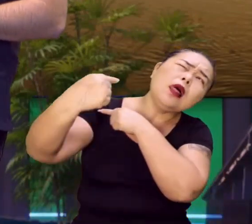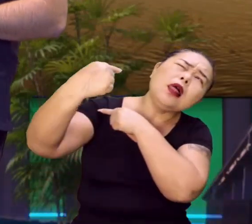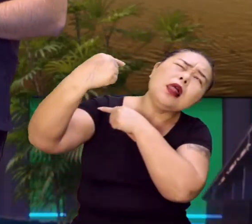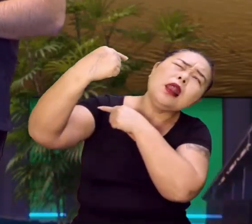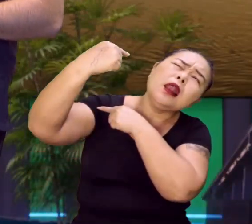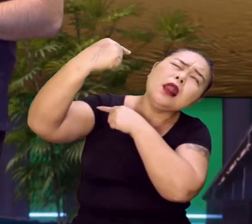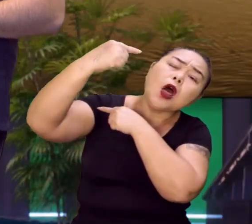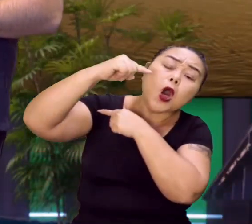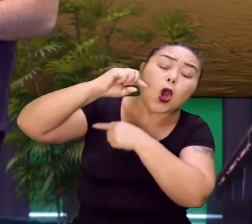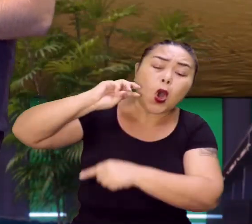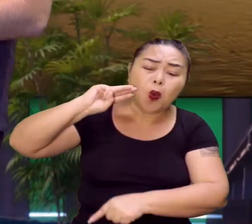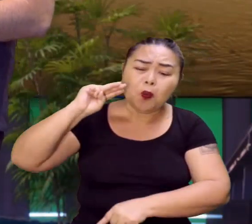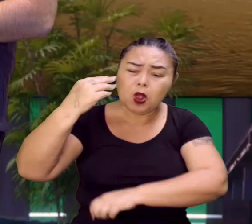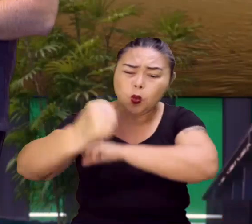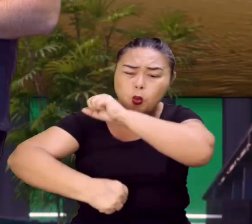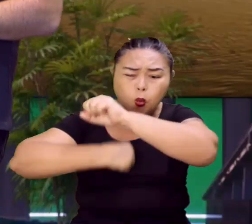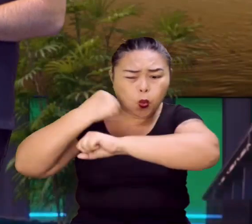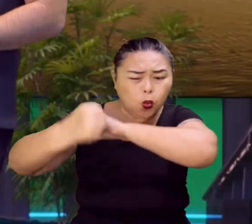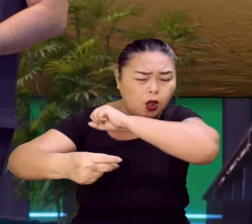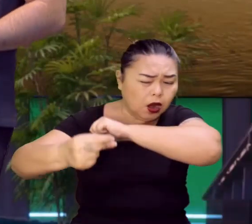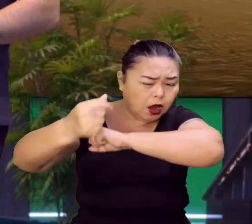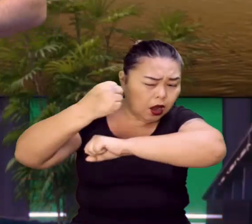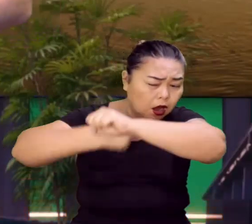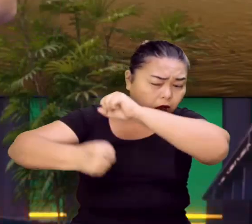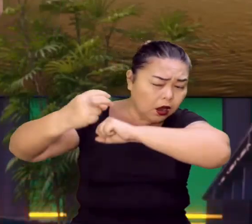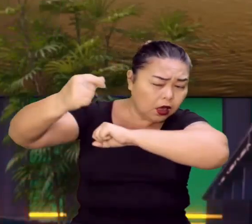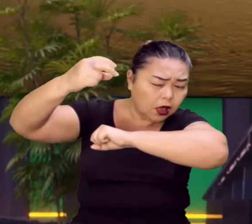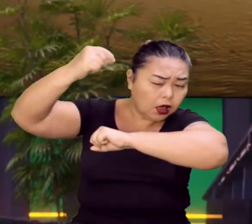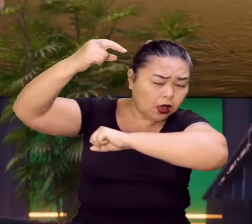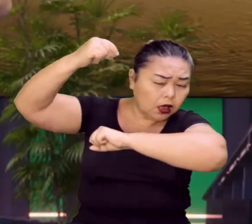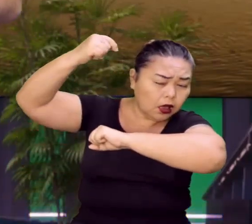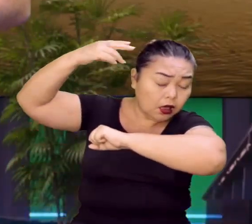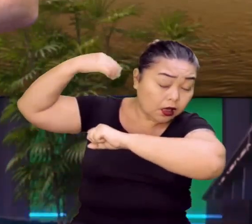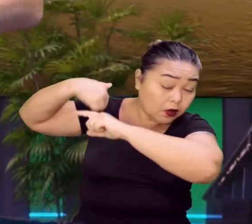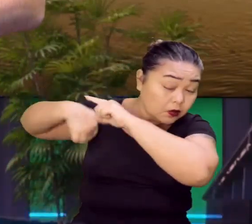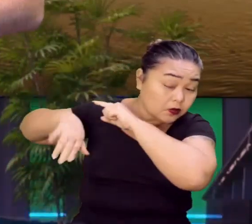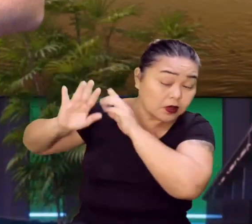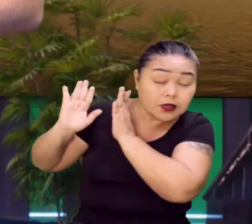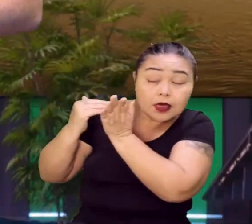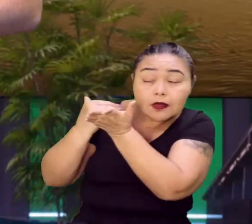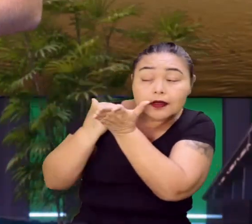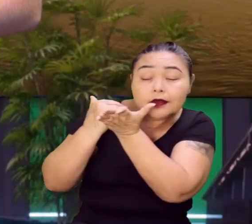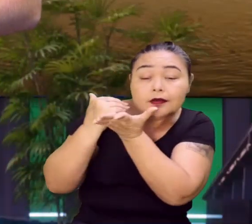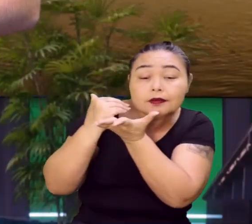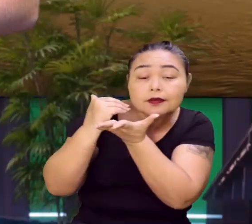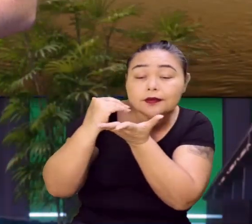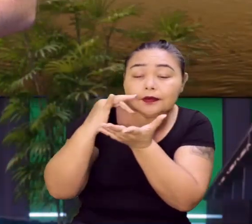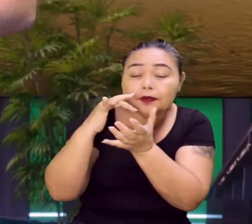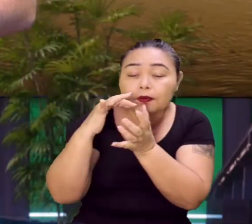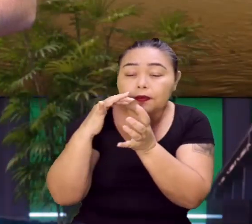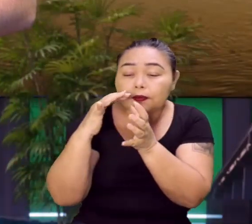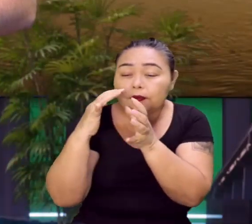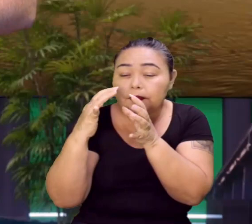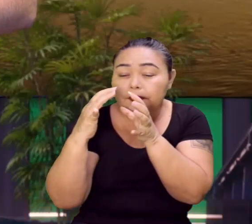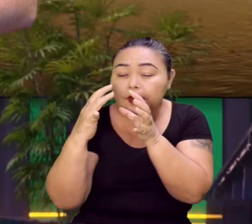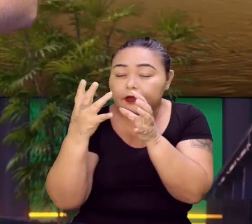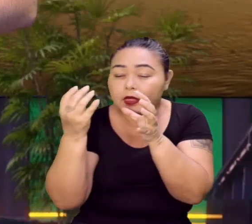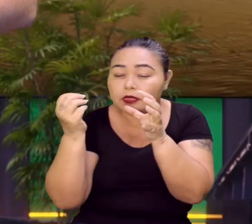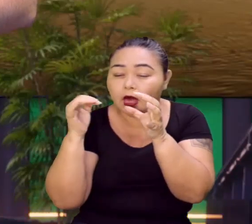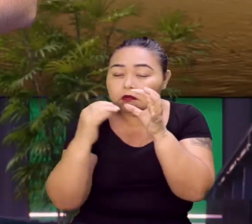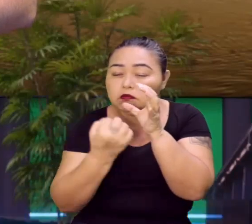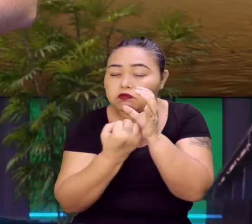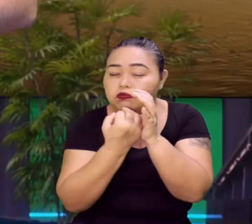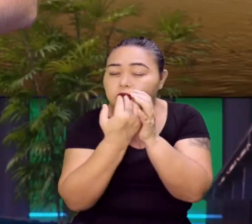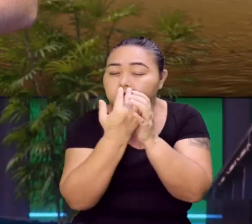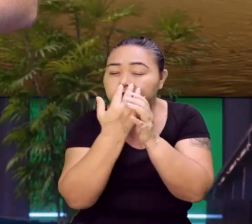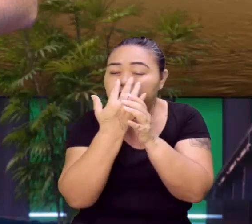há milhões e milhões de anos. Bilhões de anos. Exatamente. Então, galera, era na época que o planeta tinha vulcões, estava em formação,